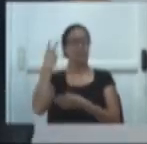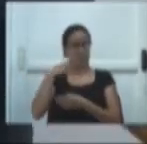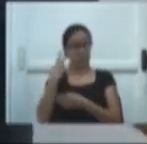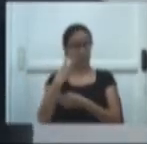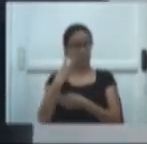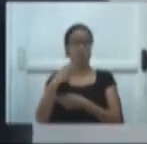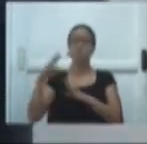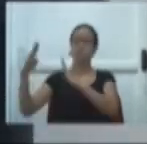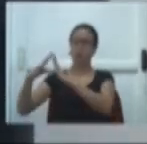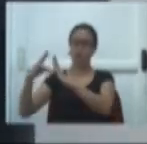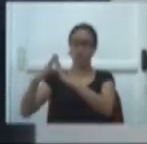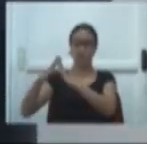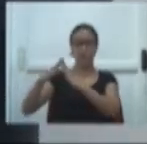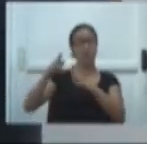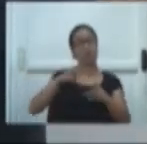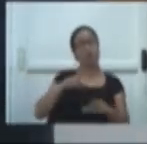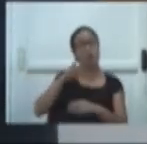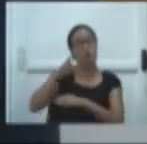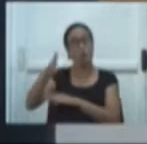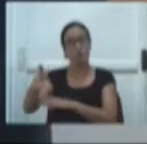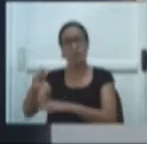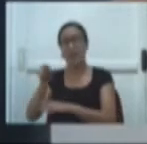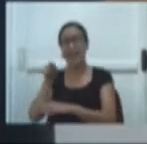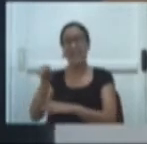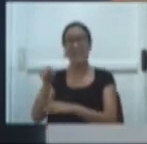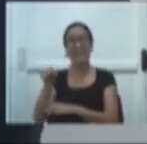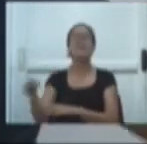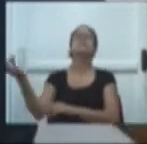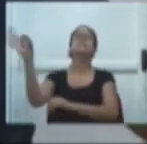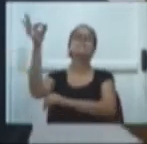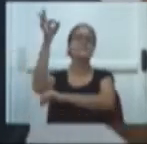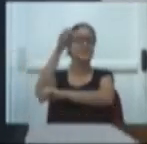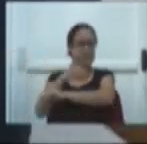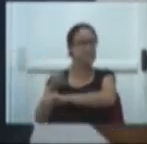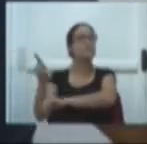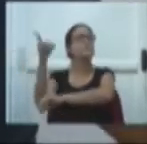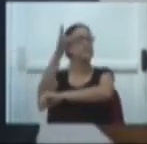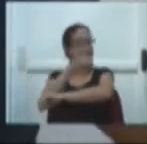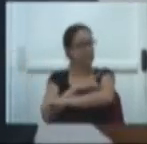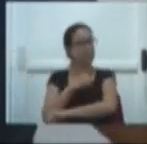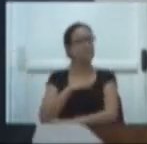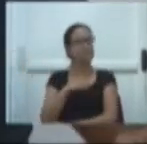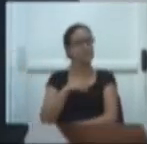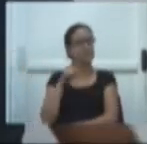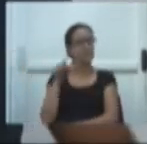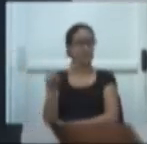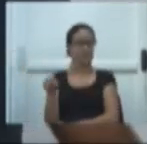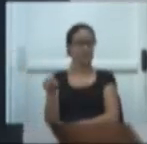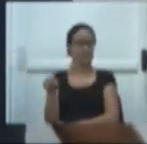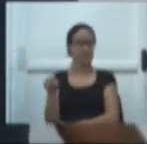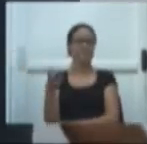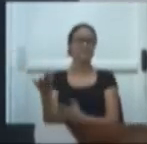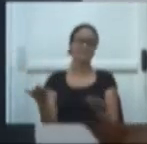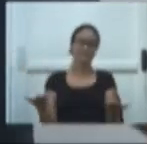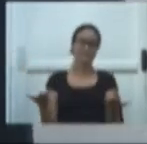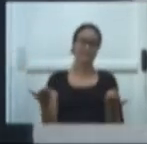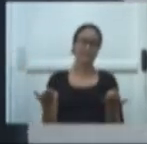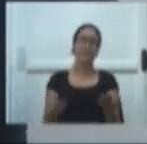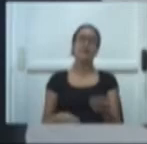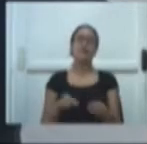que assinou a CPI da dengue. Tinha foco de dengue na casa do vereador. Portanto,